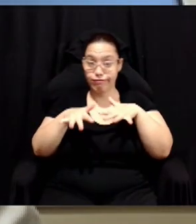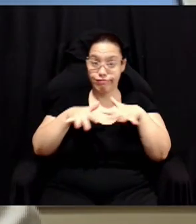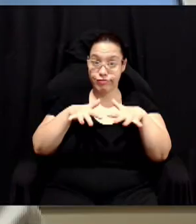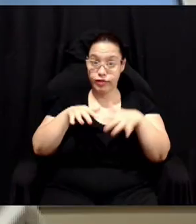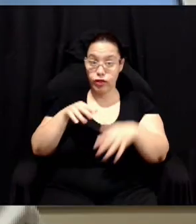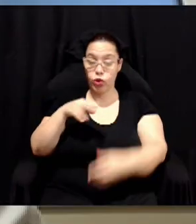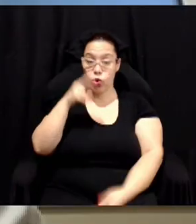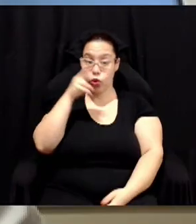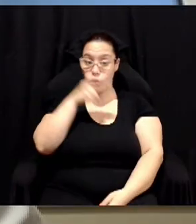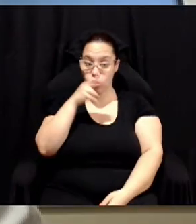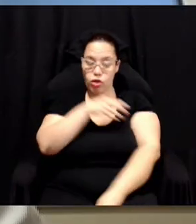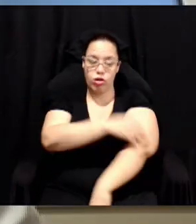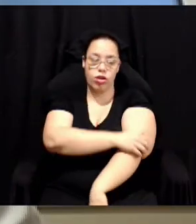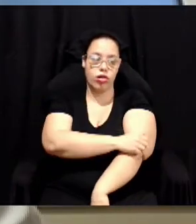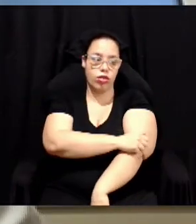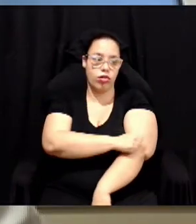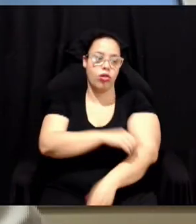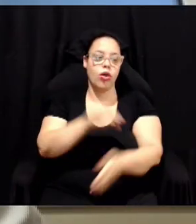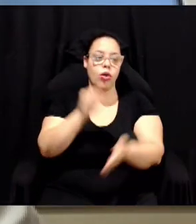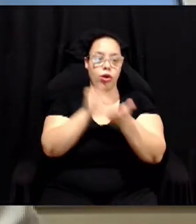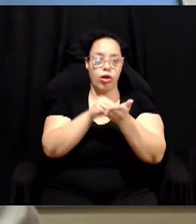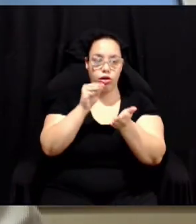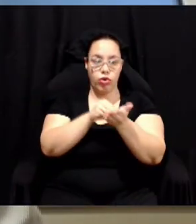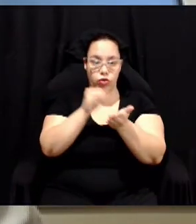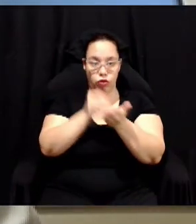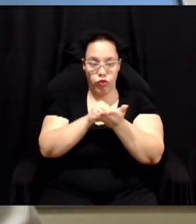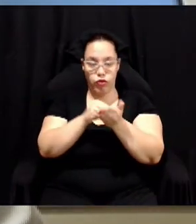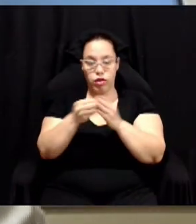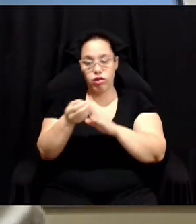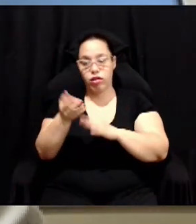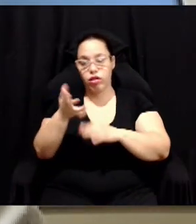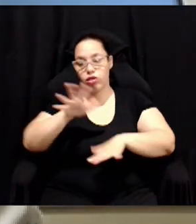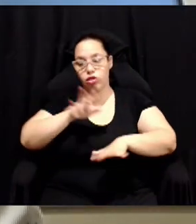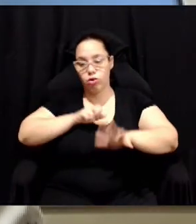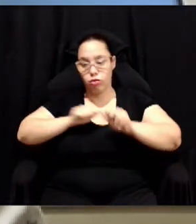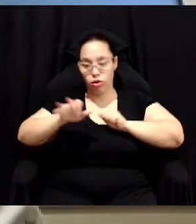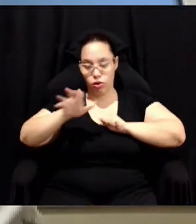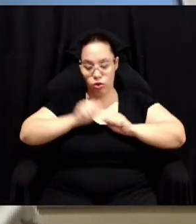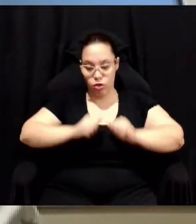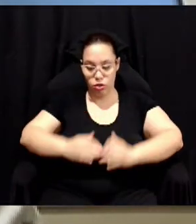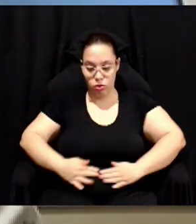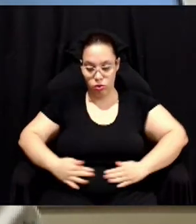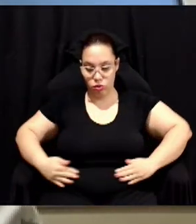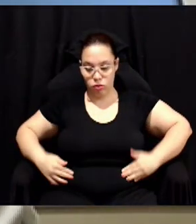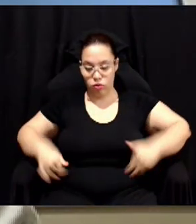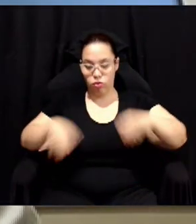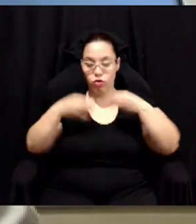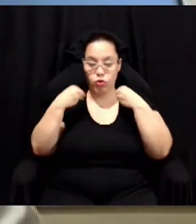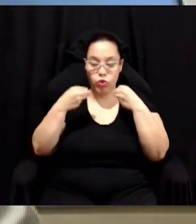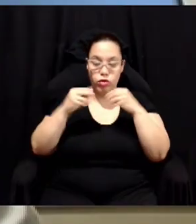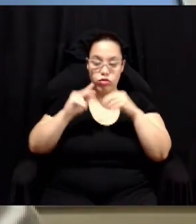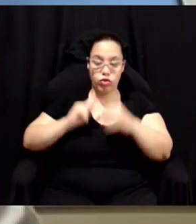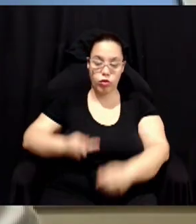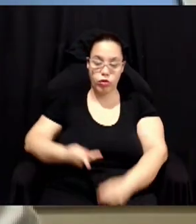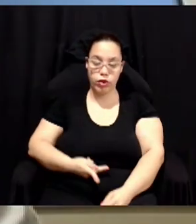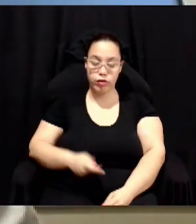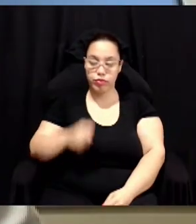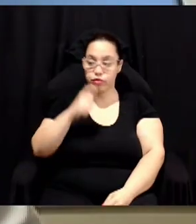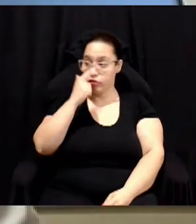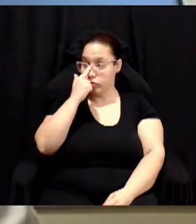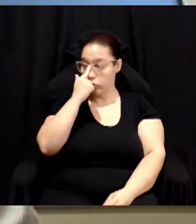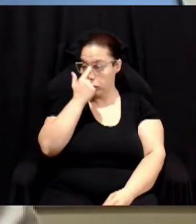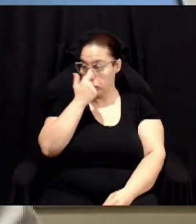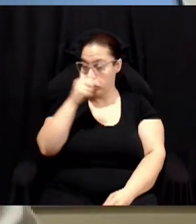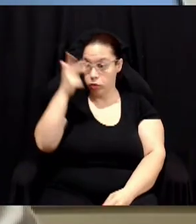nutricional, pela deficiência de absorção de alguns nutrientes pelo intestino, quanto hormonal. Então, é bastante comum,